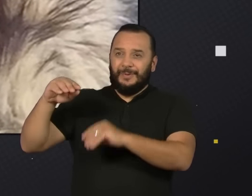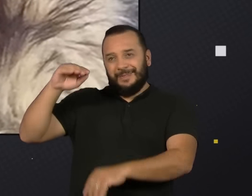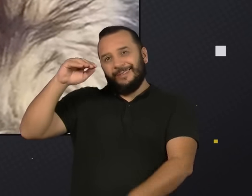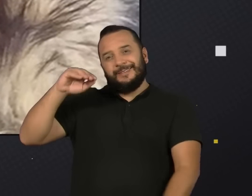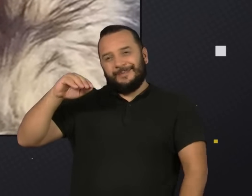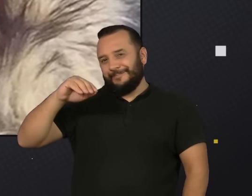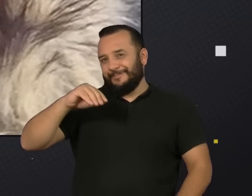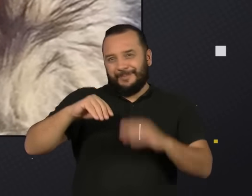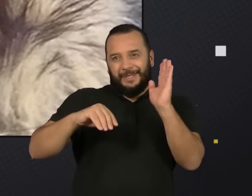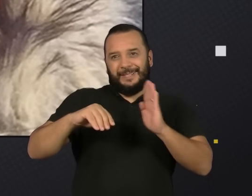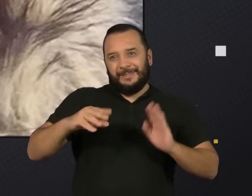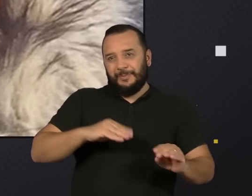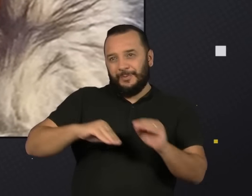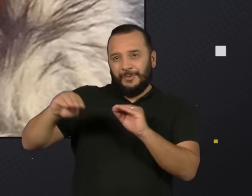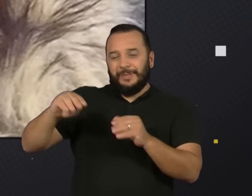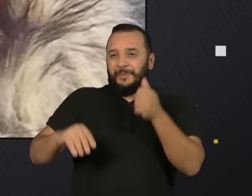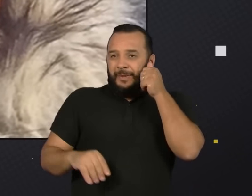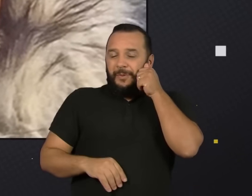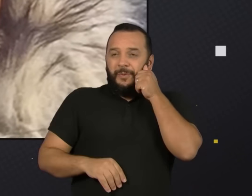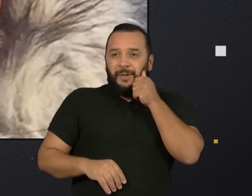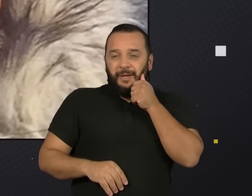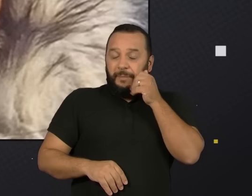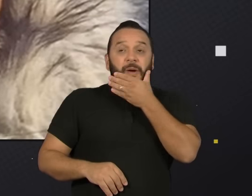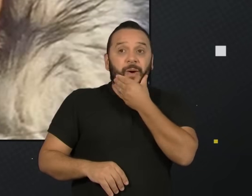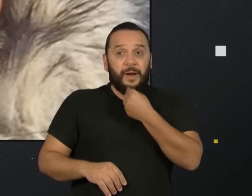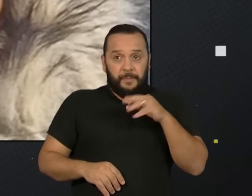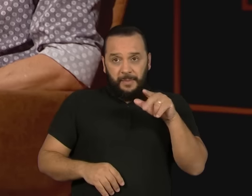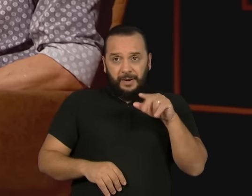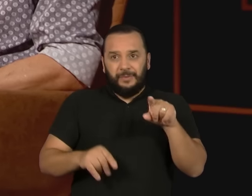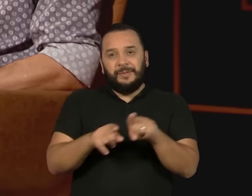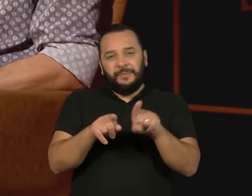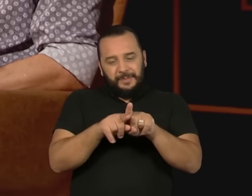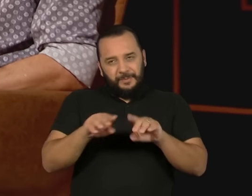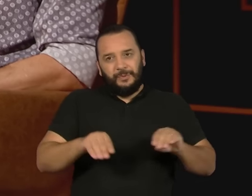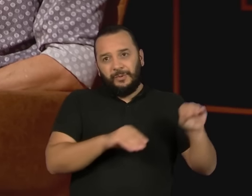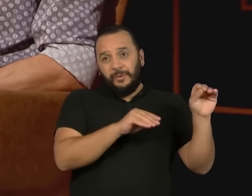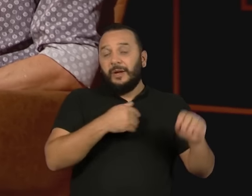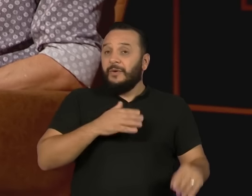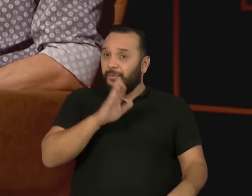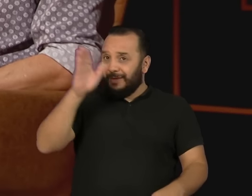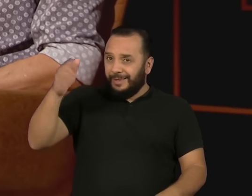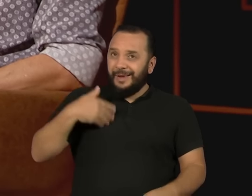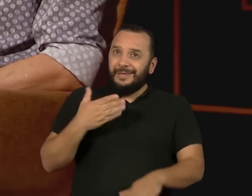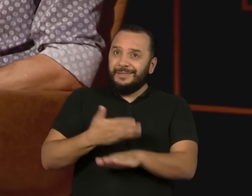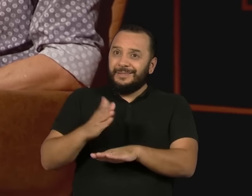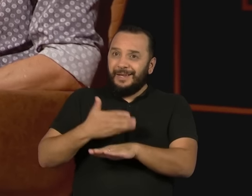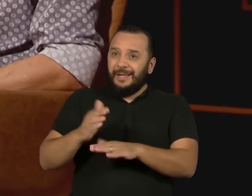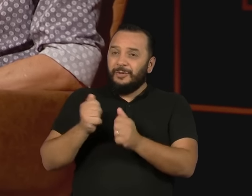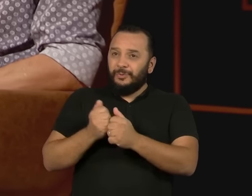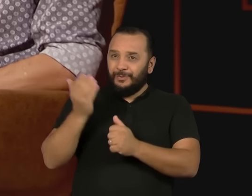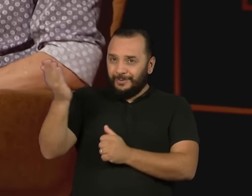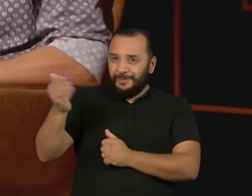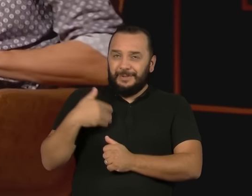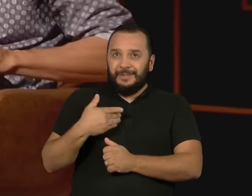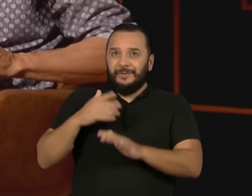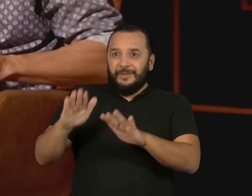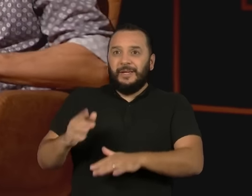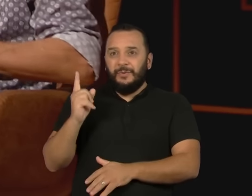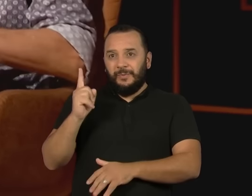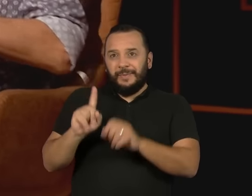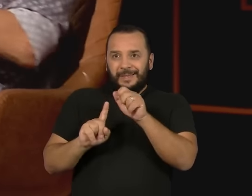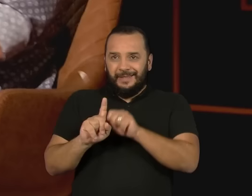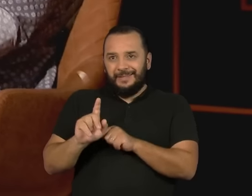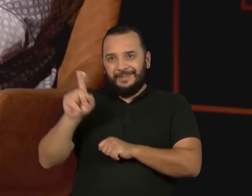isso. Mora em Lisboa, Miguel. Inclusive, eu fui lá ensaiar. Fiquei um mês lá e foi lá que a